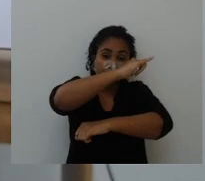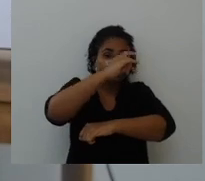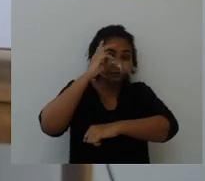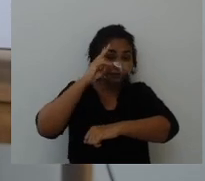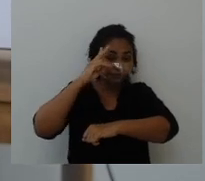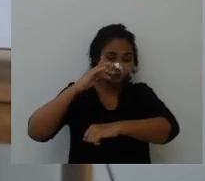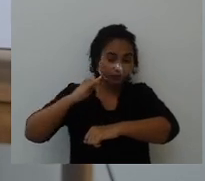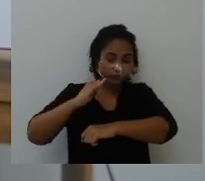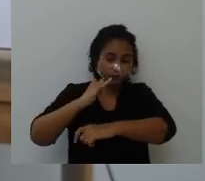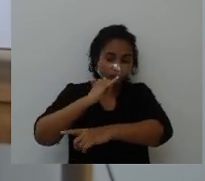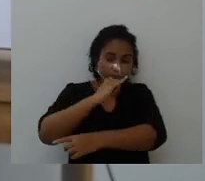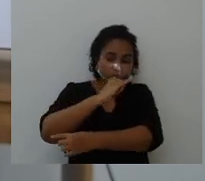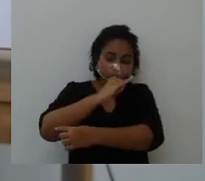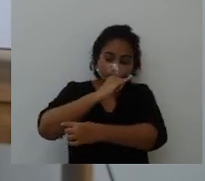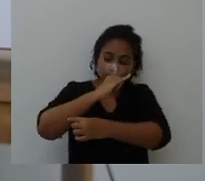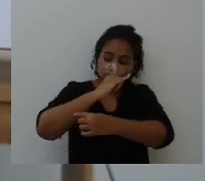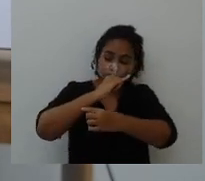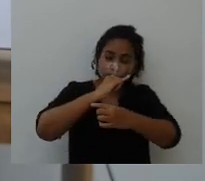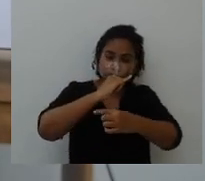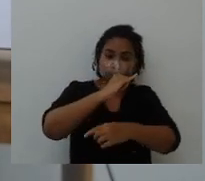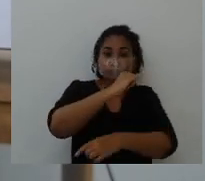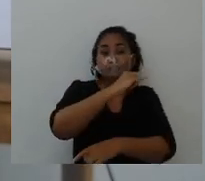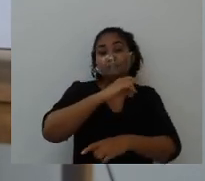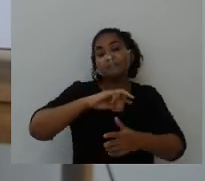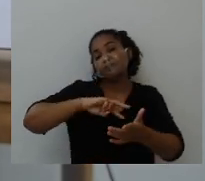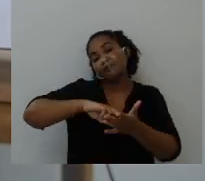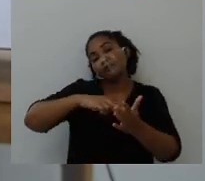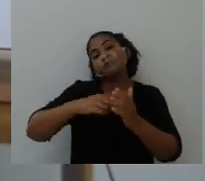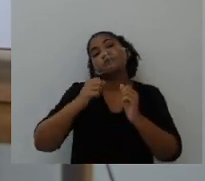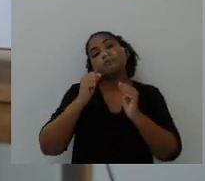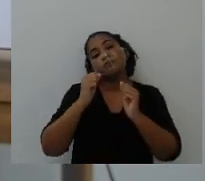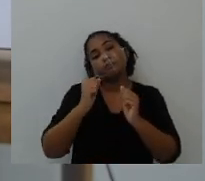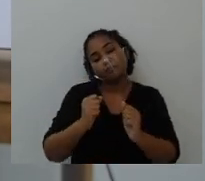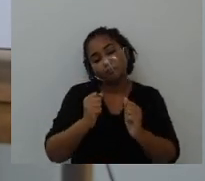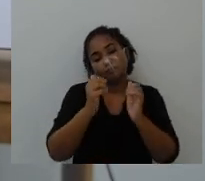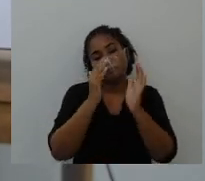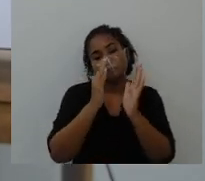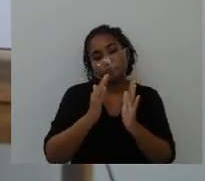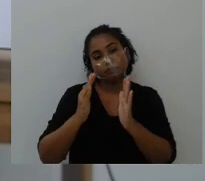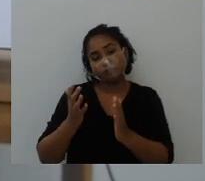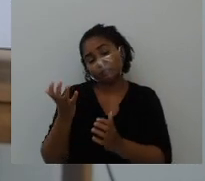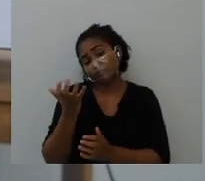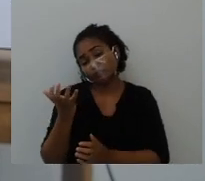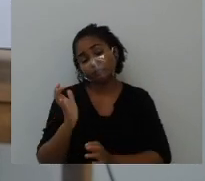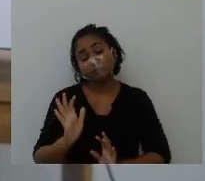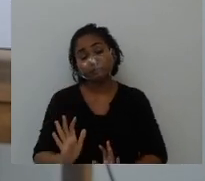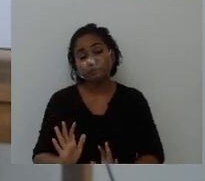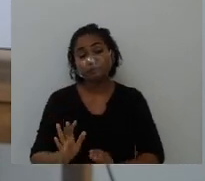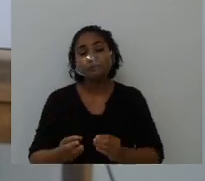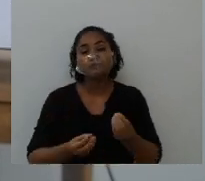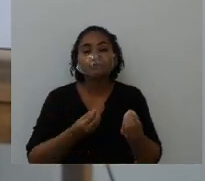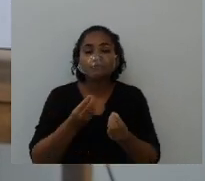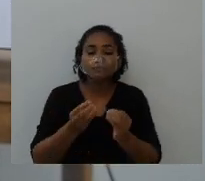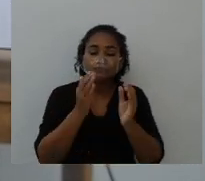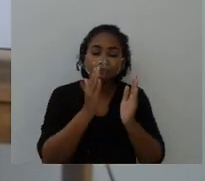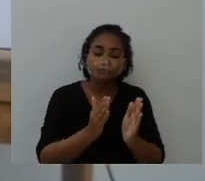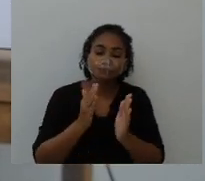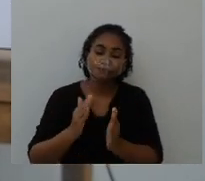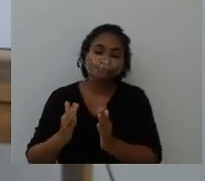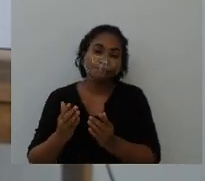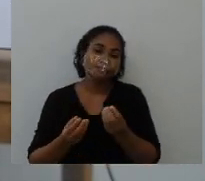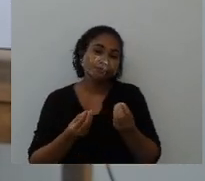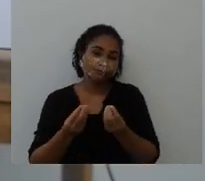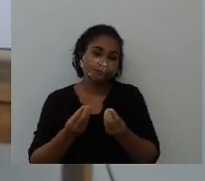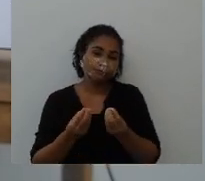diagonalzinha. Forças na diagonal, você pode decompor, caso você queira. Essa decomposição ela vai ser